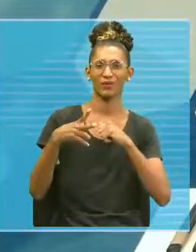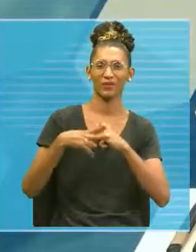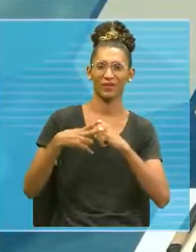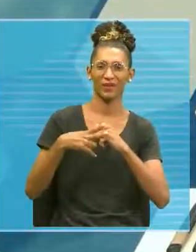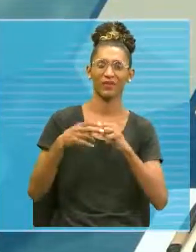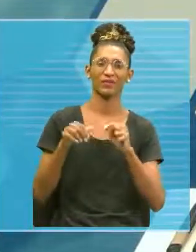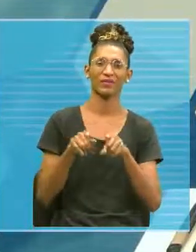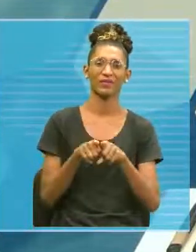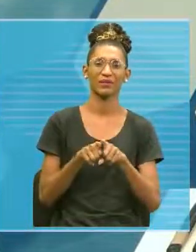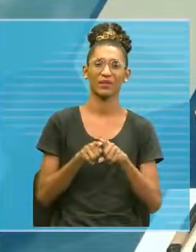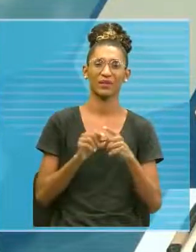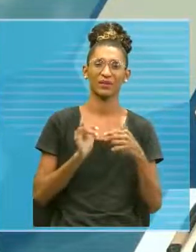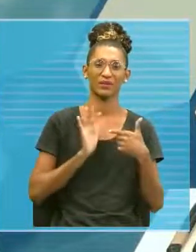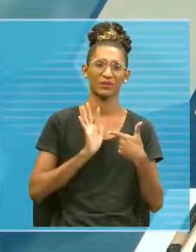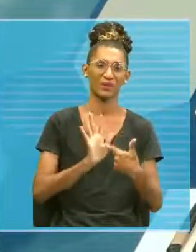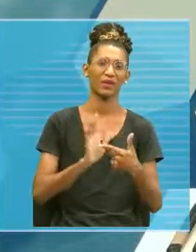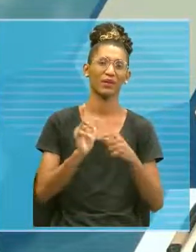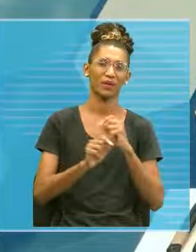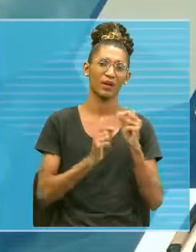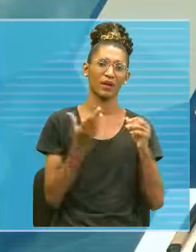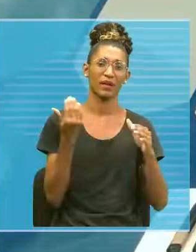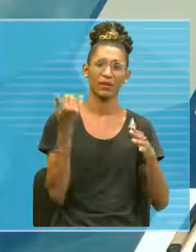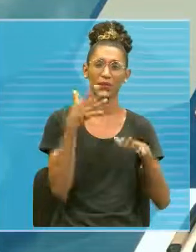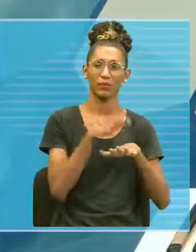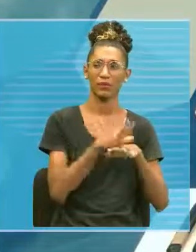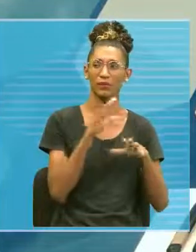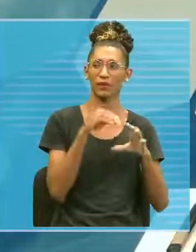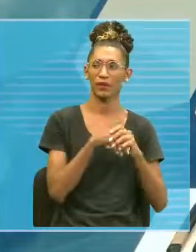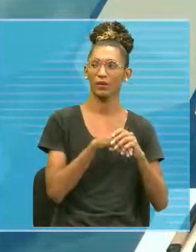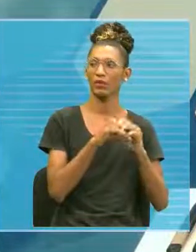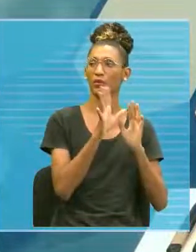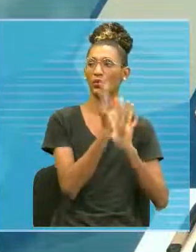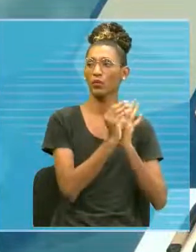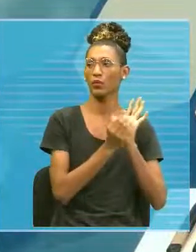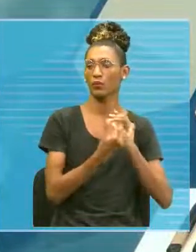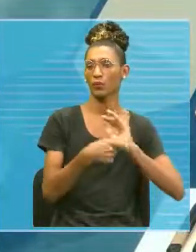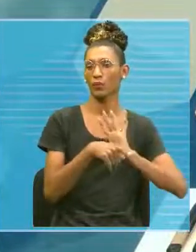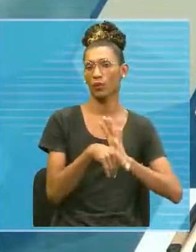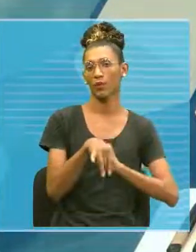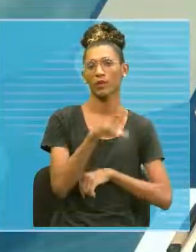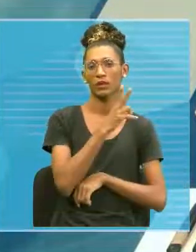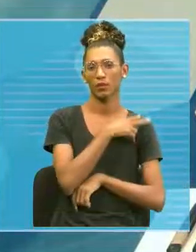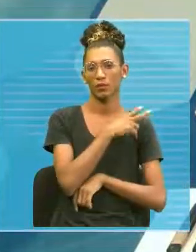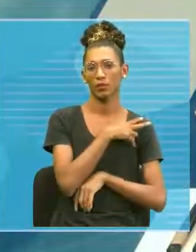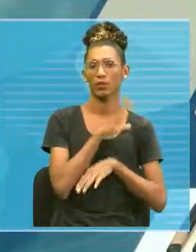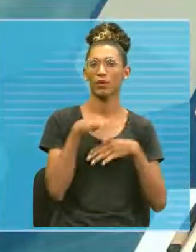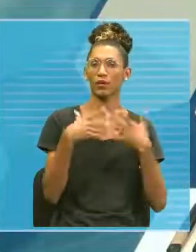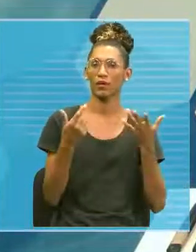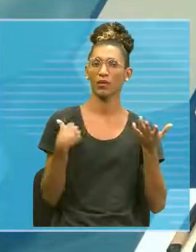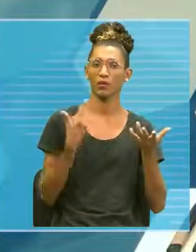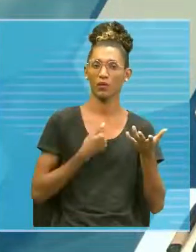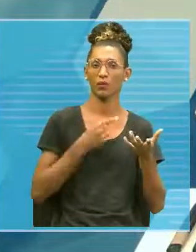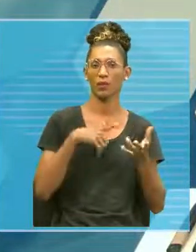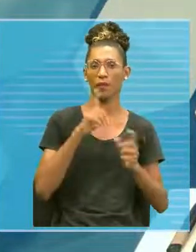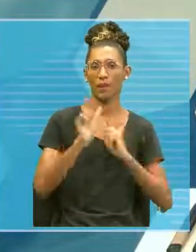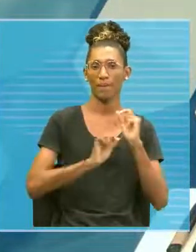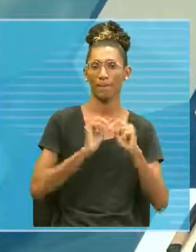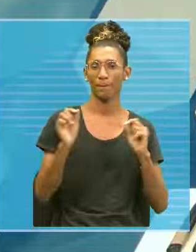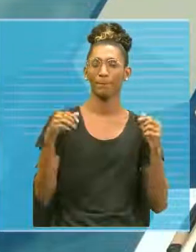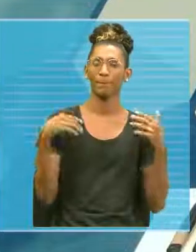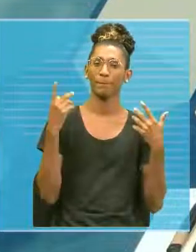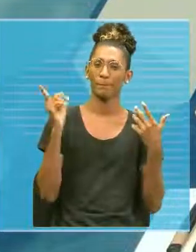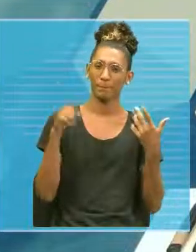para serem bichos no segundo ano é mas a gente trabalha dessa forma porque você